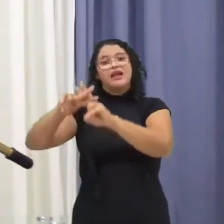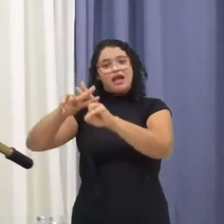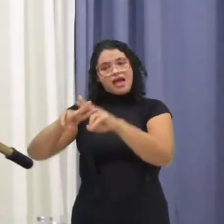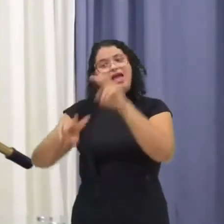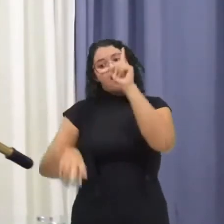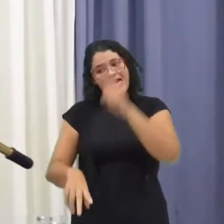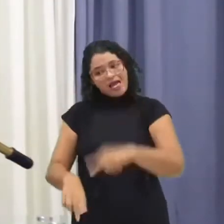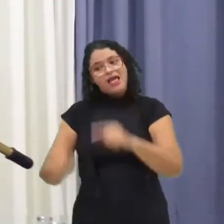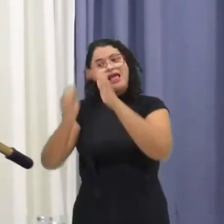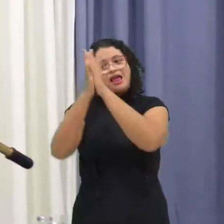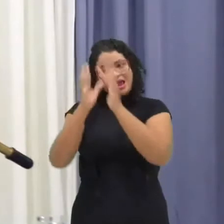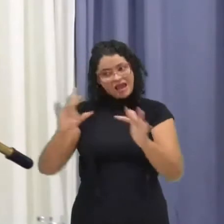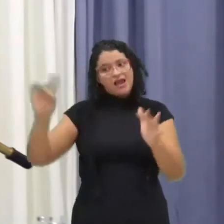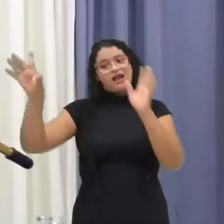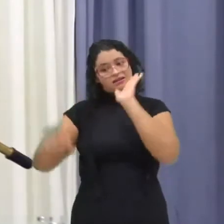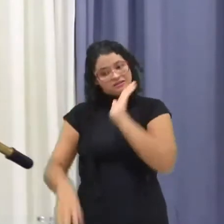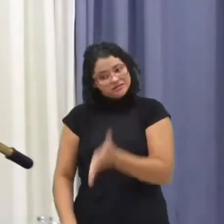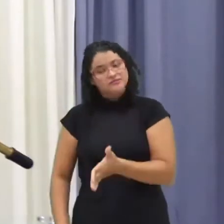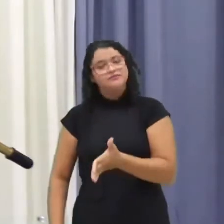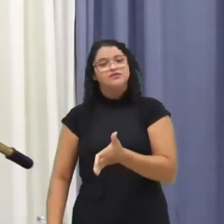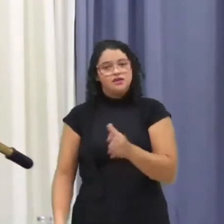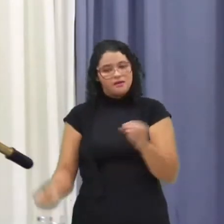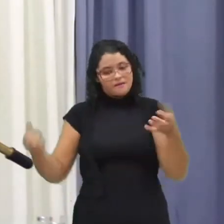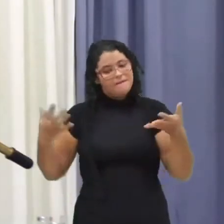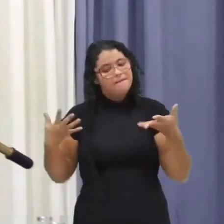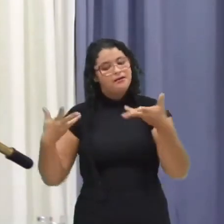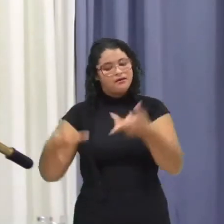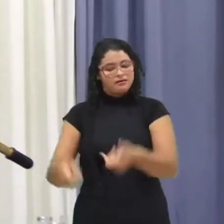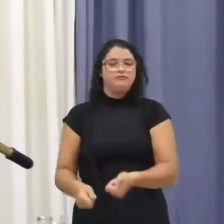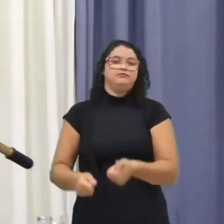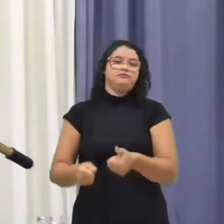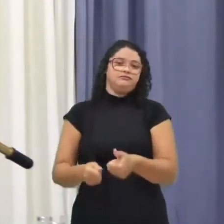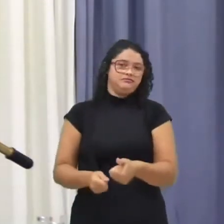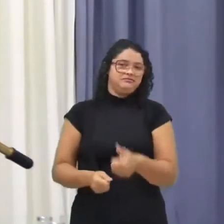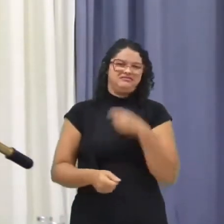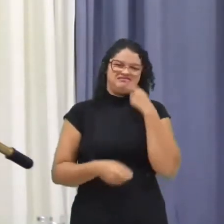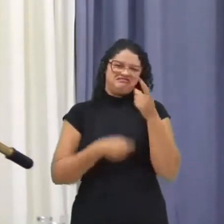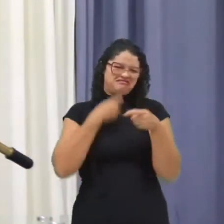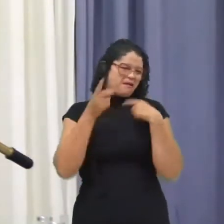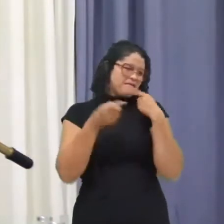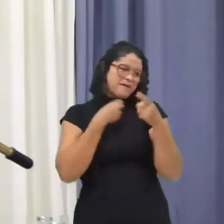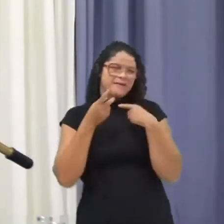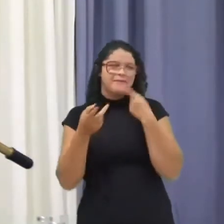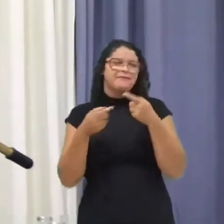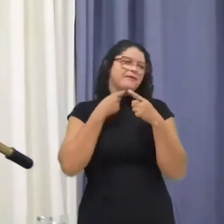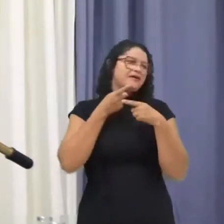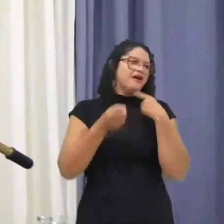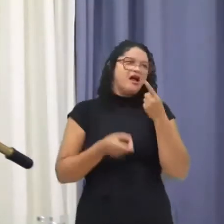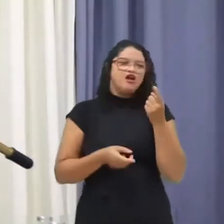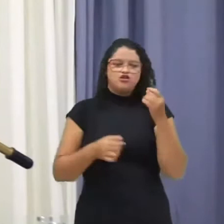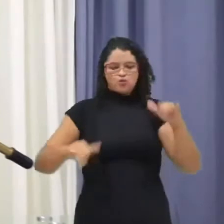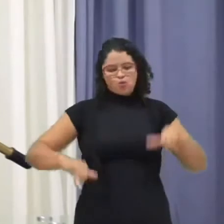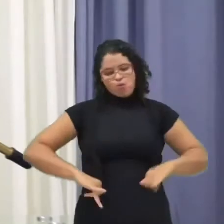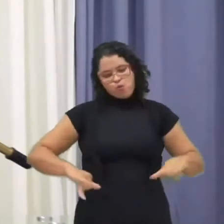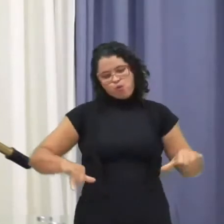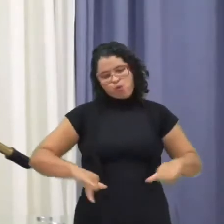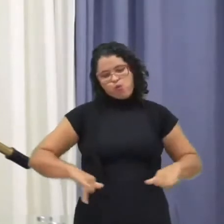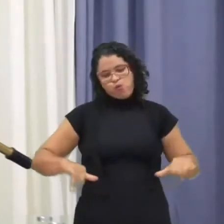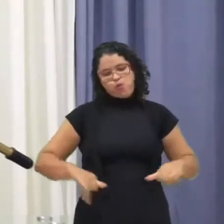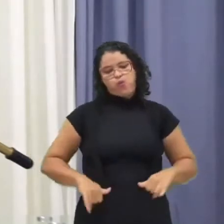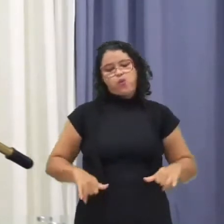gloriosa já. É uma prisão já muito maravilhosa. Não é? Ninguém sofre mais. Um lugar aprazível.